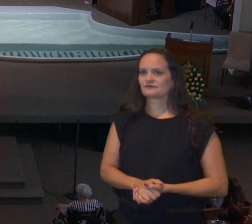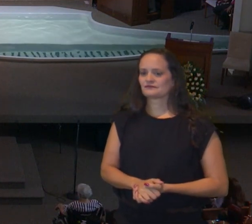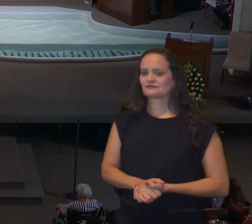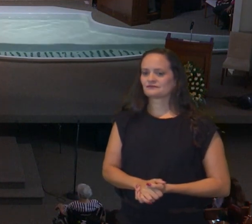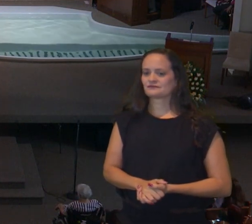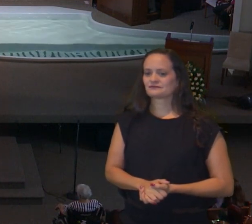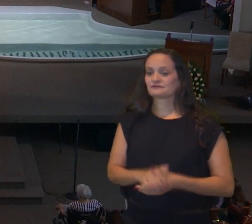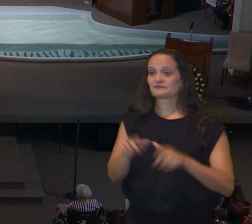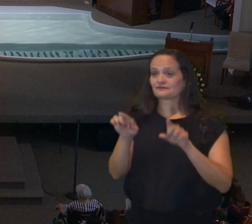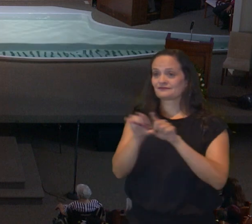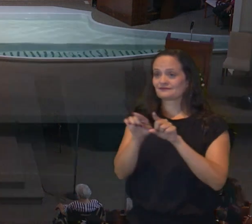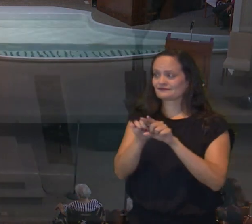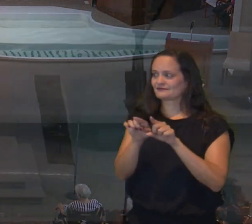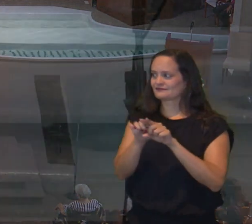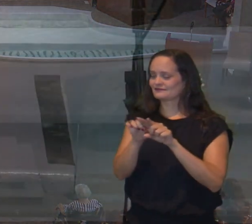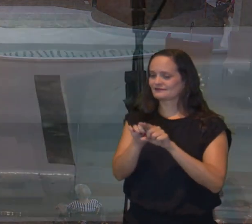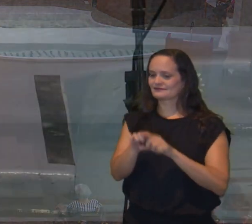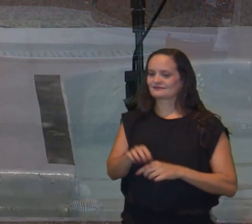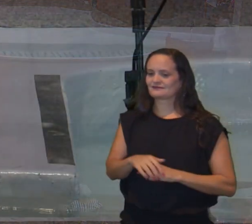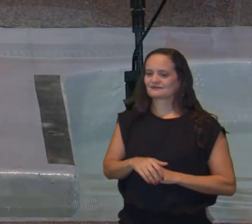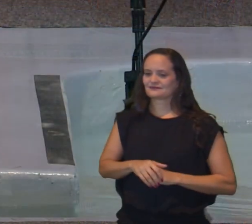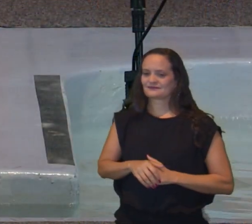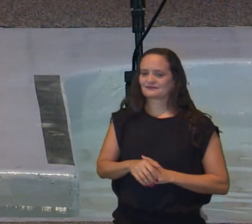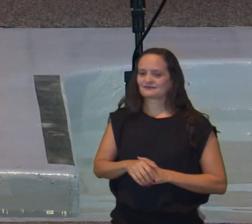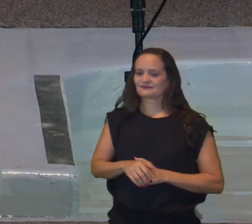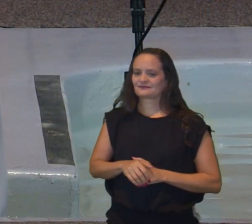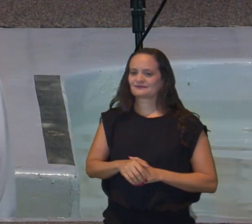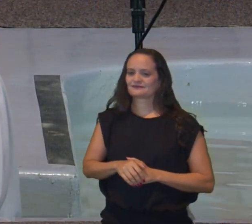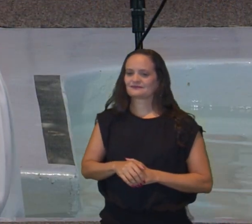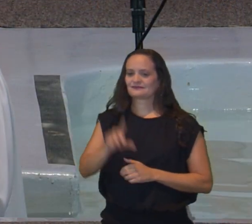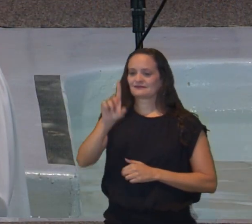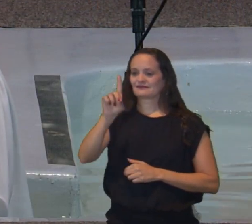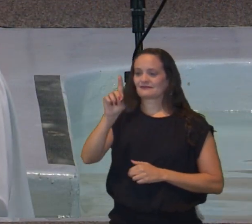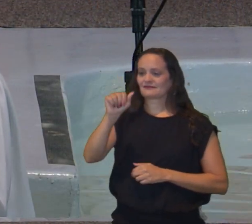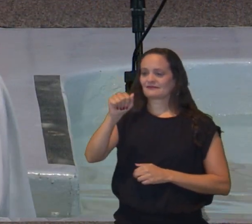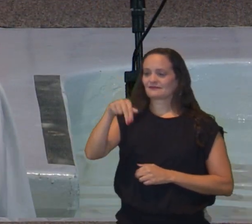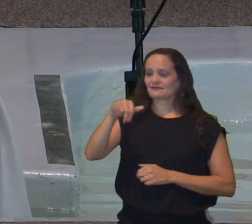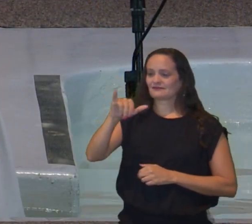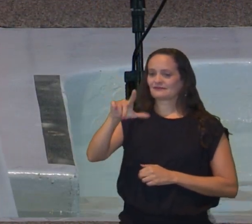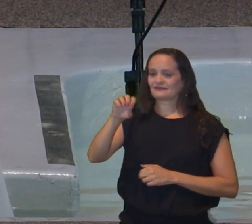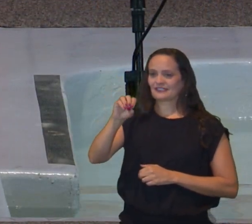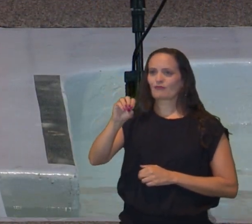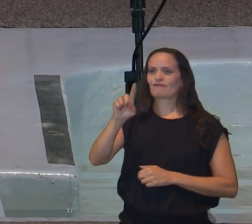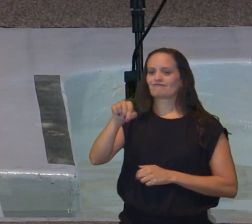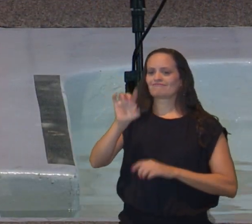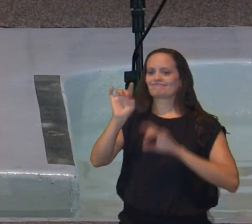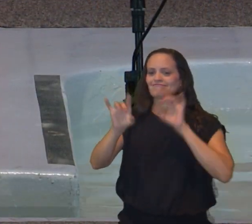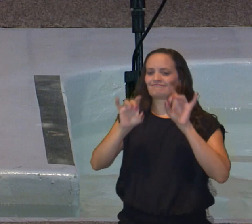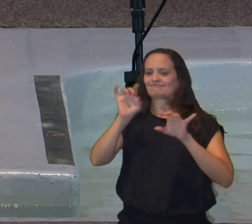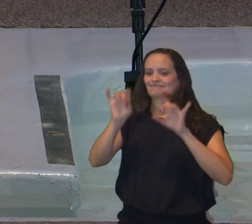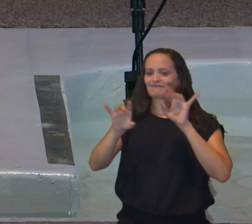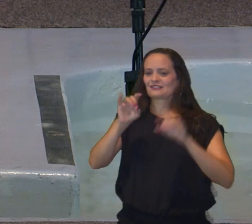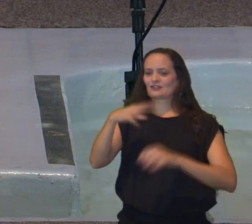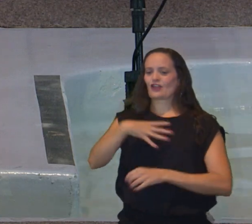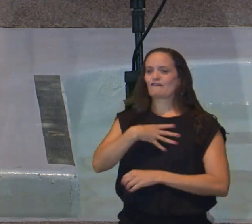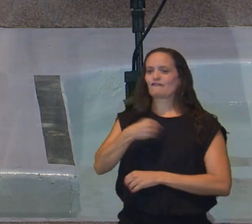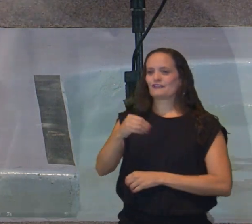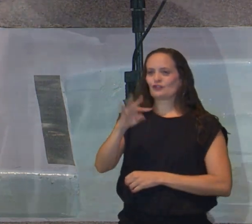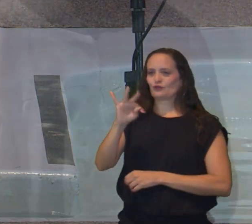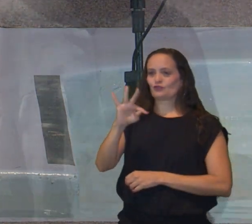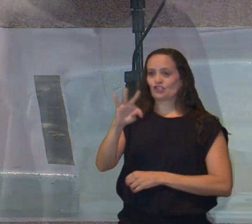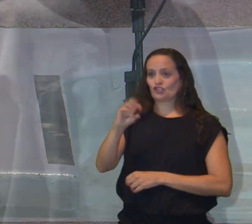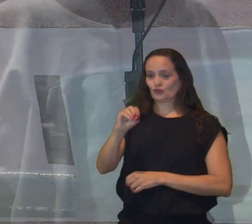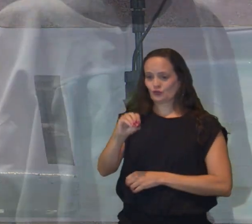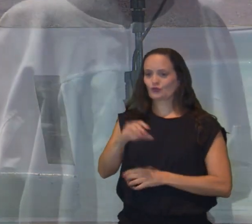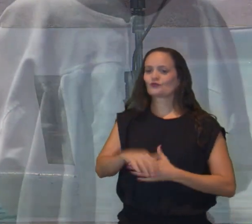Estou recebendo o Danilo. O Danilo é um menino muito especial aqui em nossa igreja, filho do nosso irmão